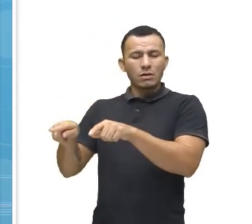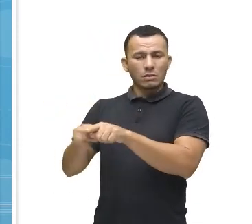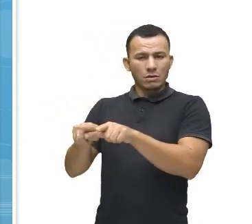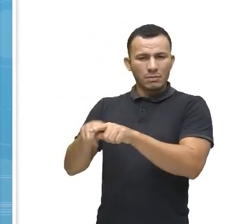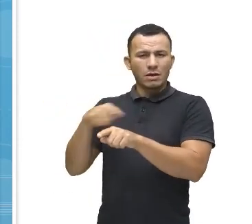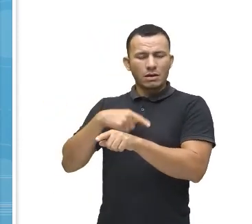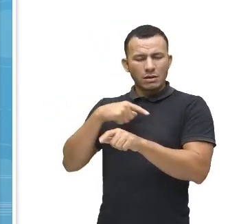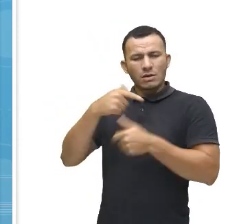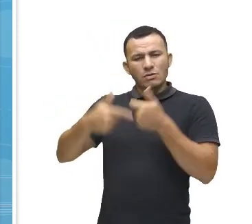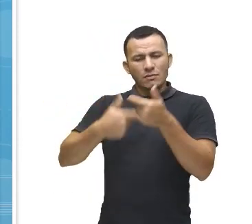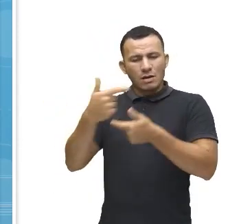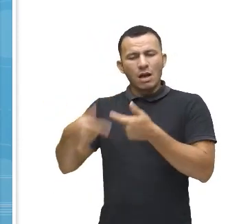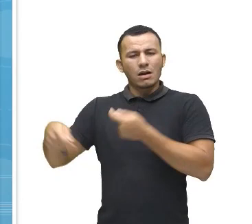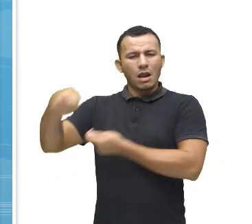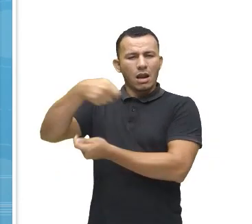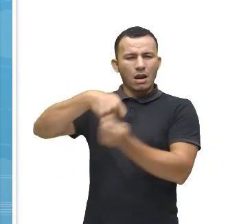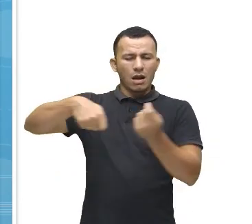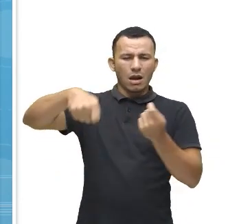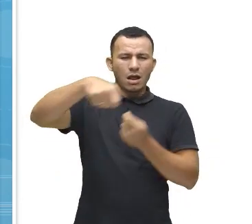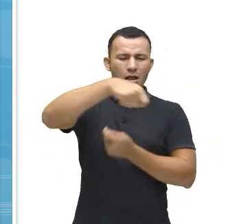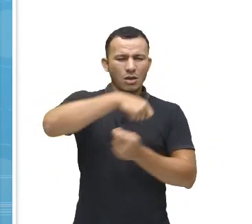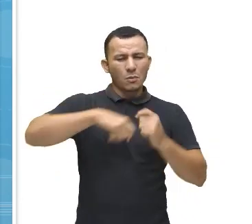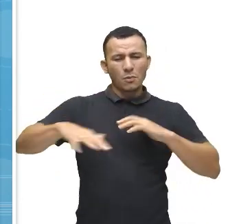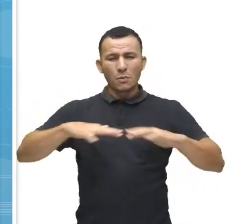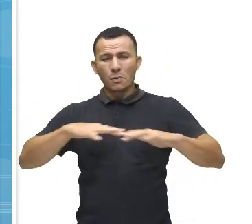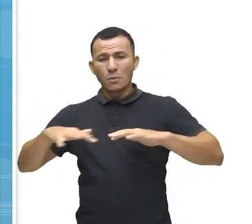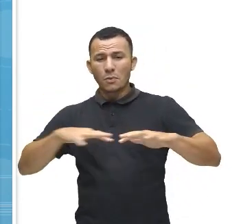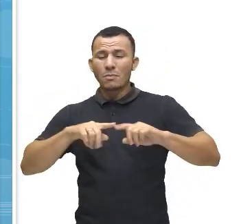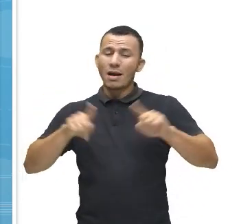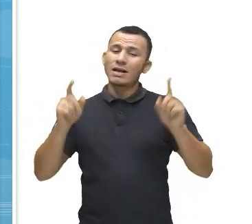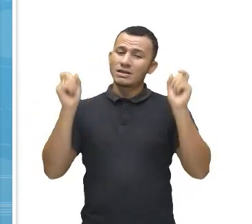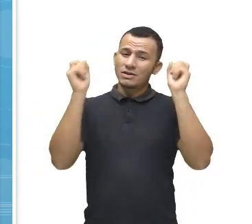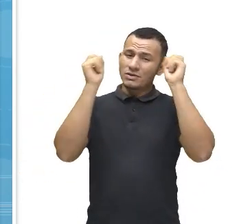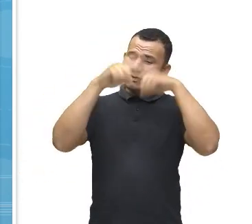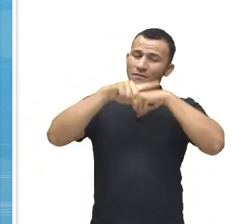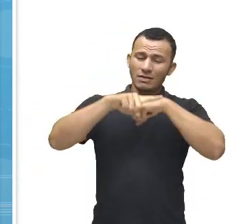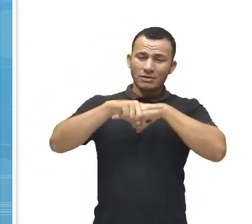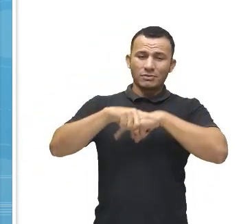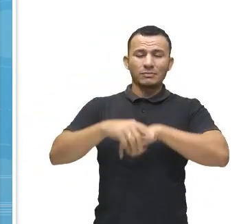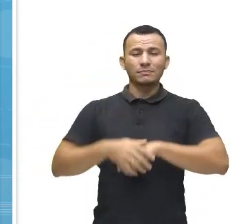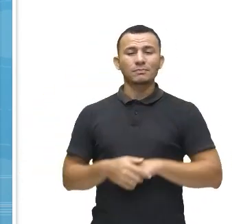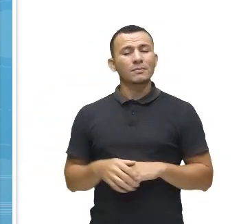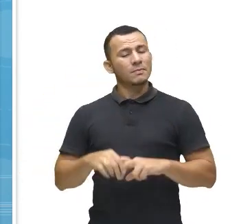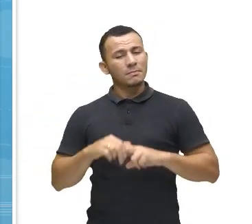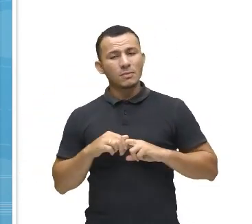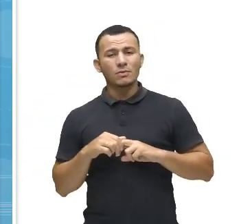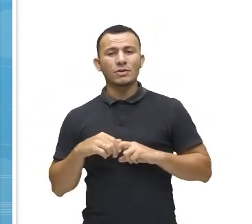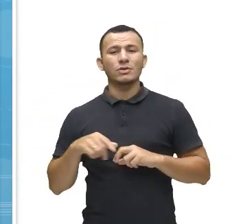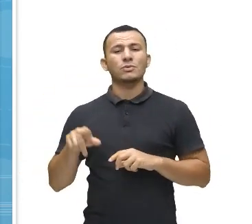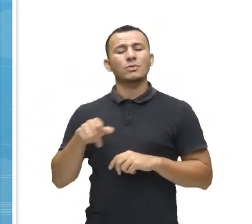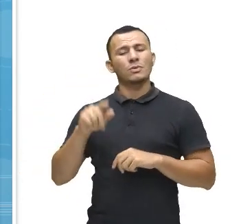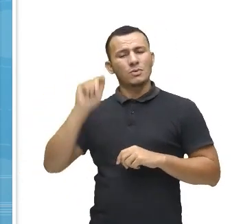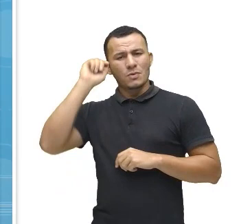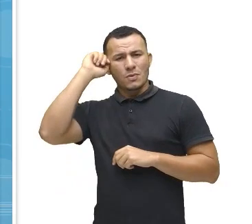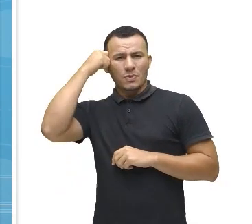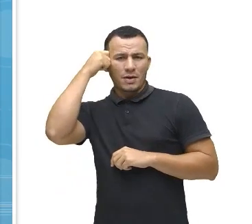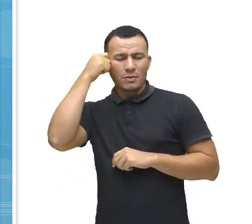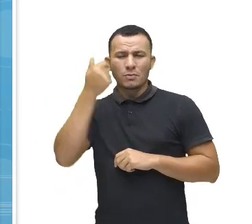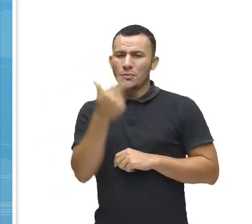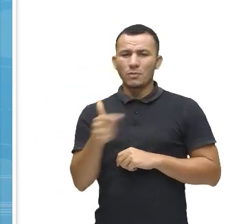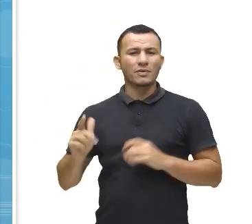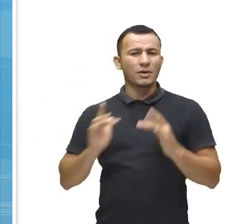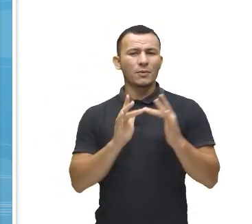a atividade do comércio era bem aquecida, mas isso era muito difícil de acontecer, justamente porque eles eram isolados, não tinham